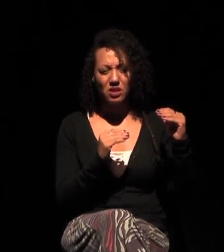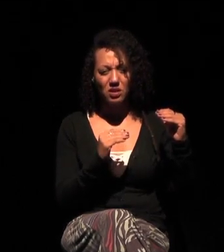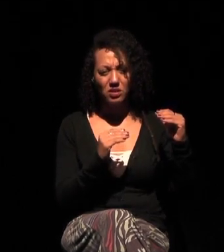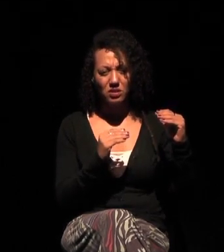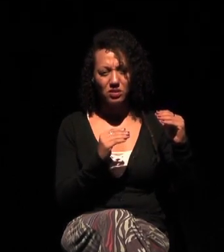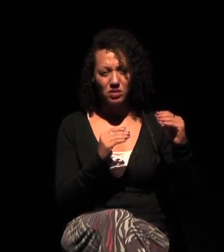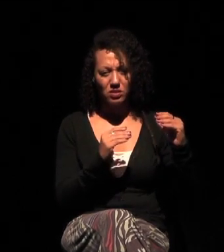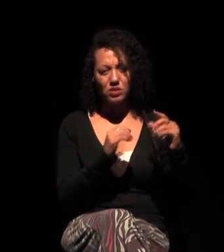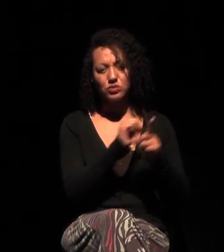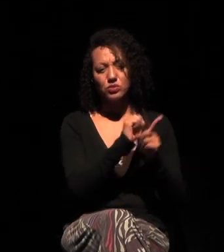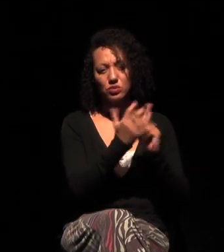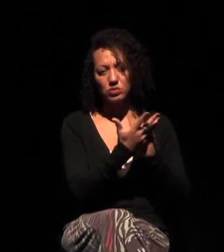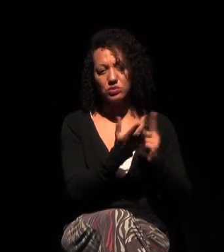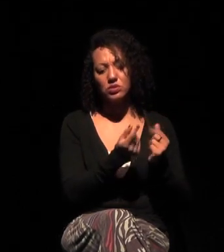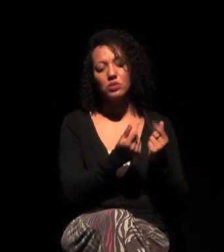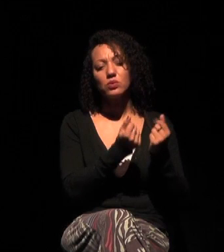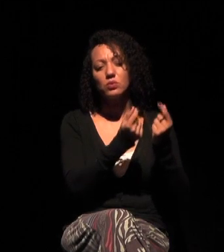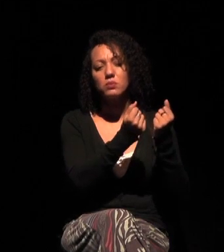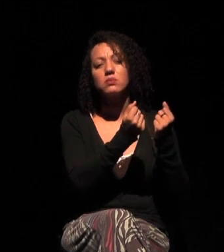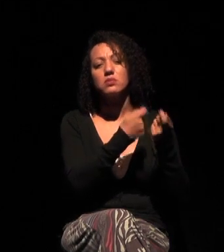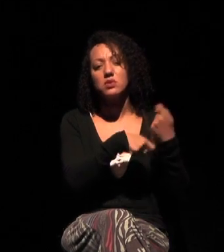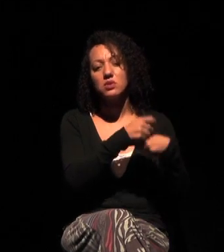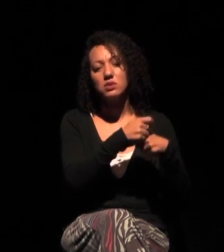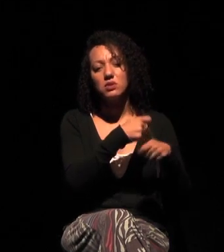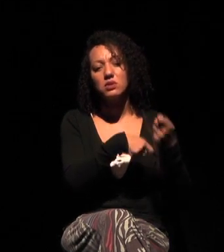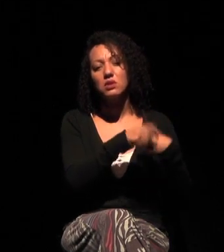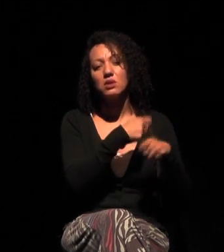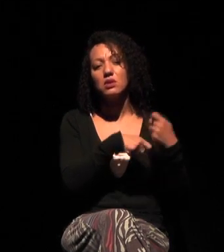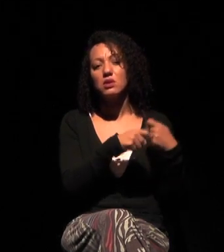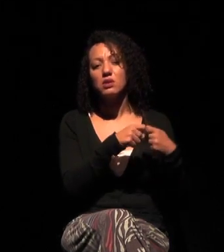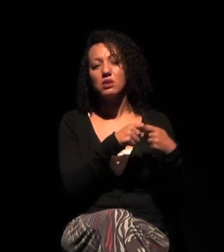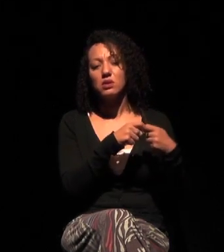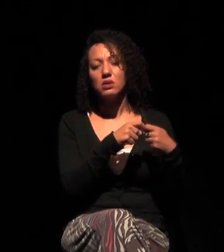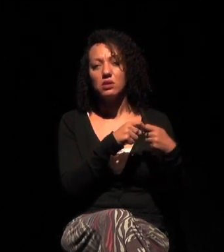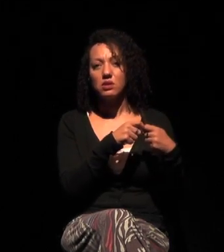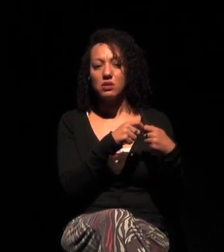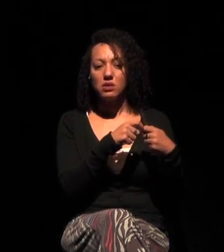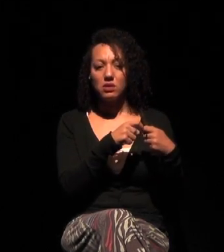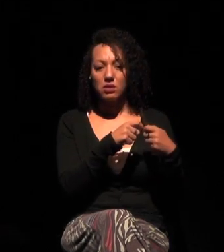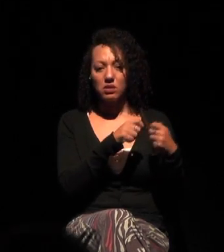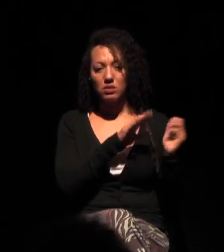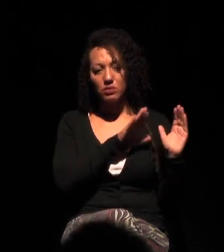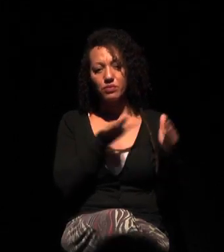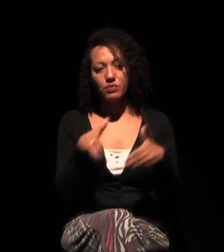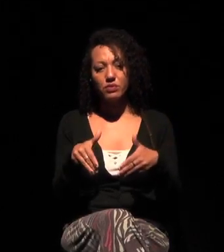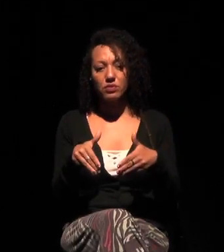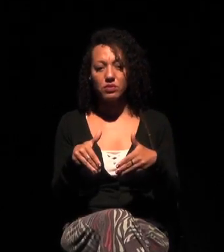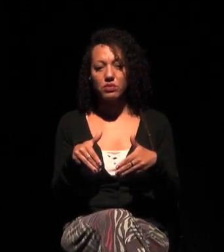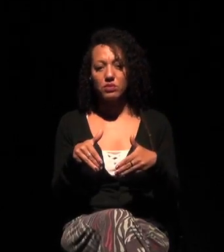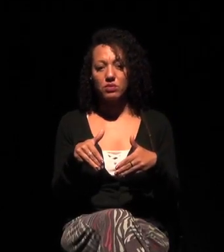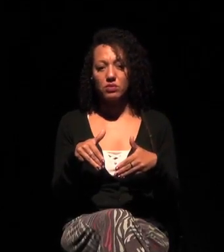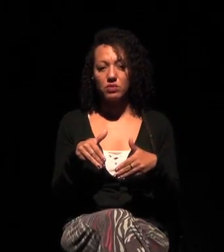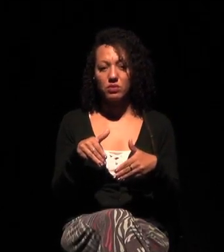de caminha claramente que faltou sobretudo para o mercado e para é economia teria é